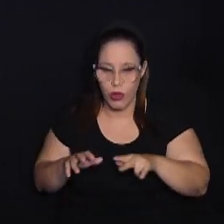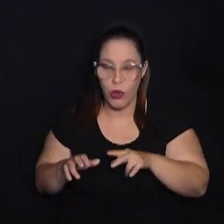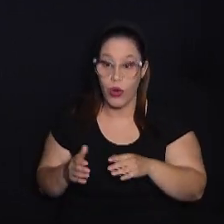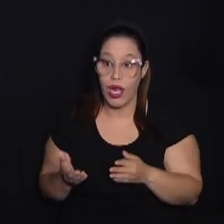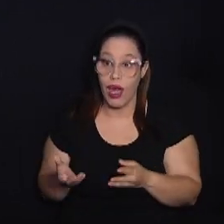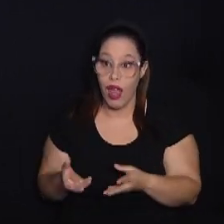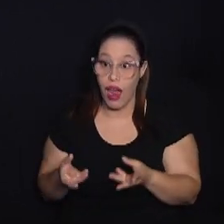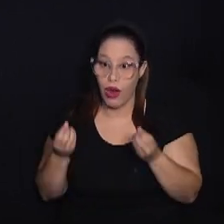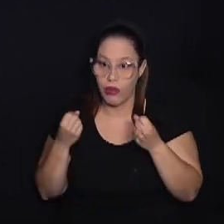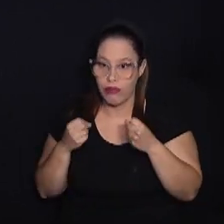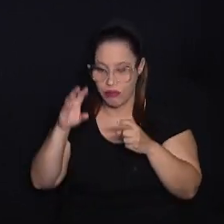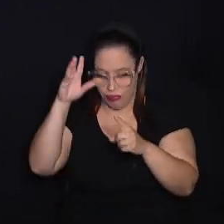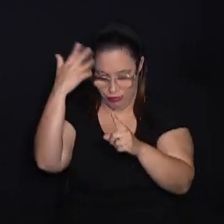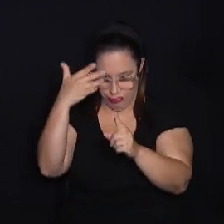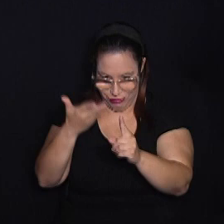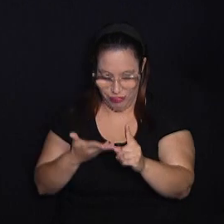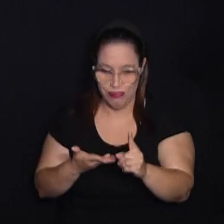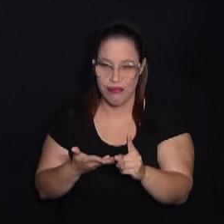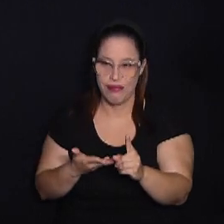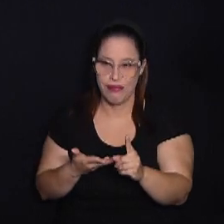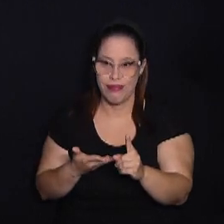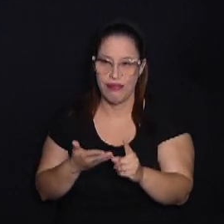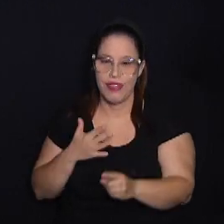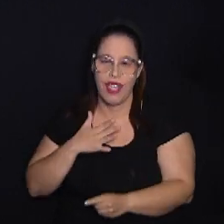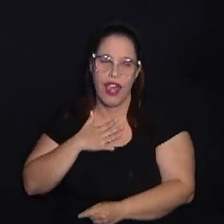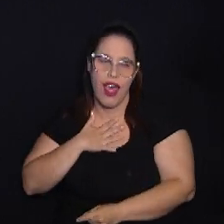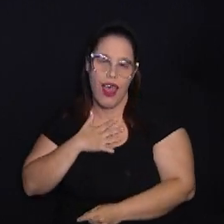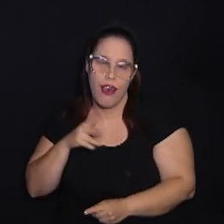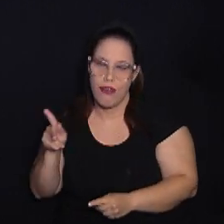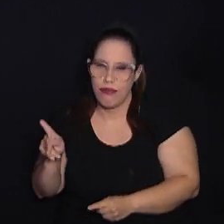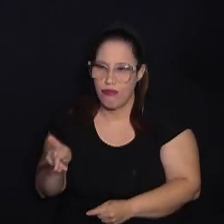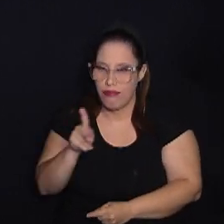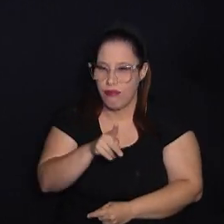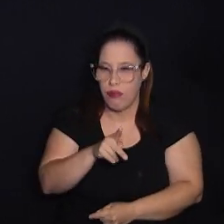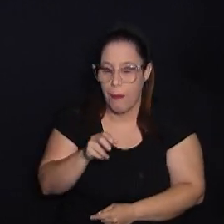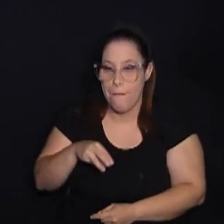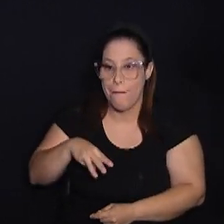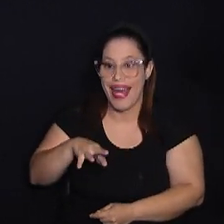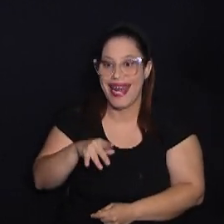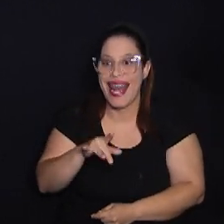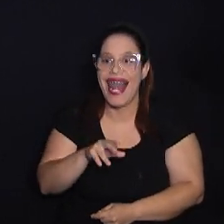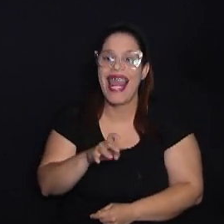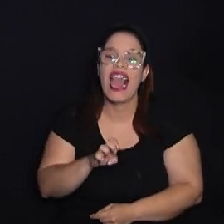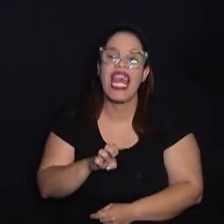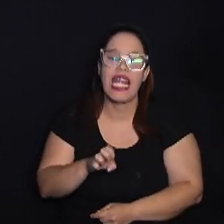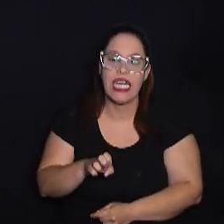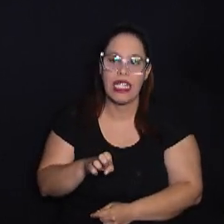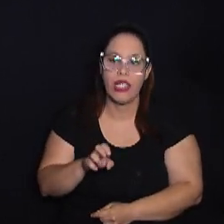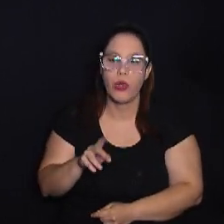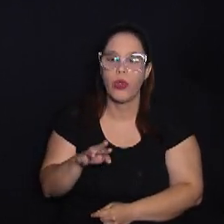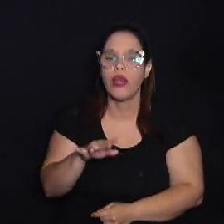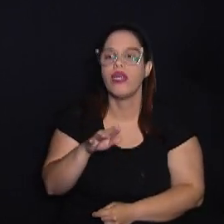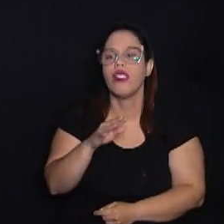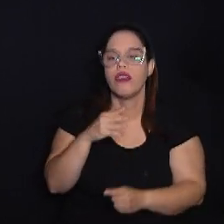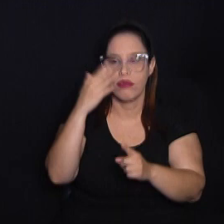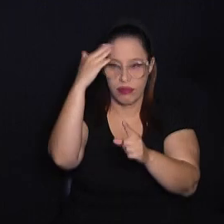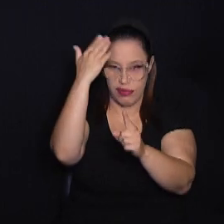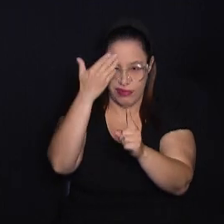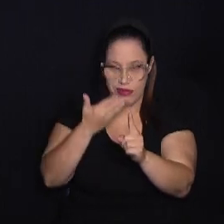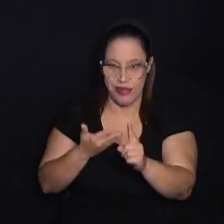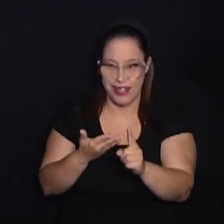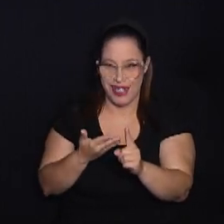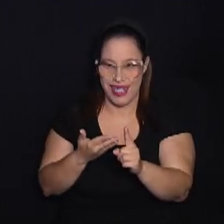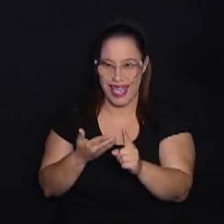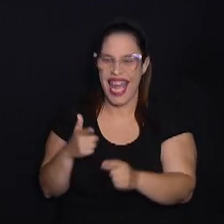a homenageada deverá ser a minha querida professora Marilene Cordeiro Reynoso. Certo,